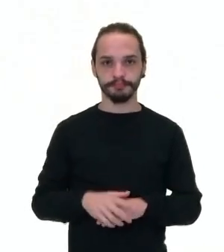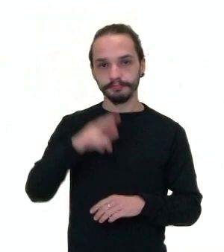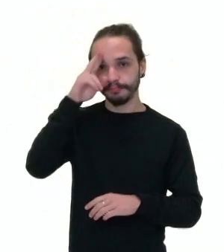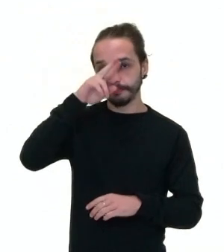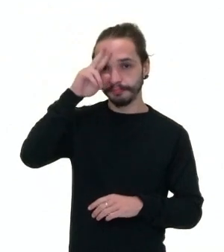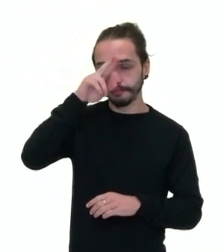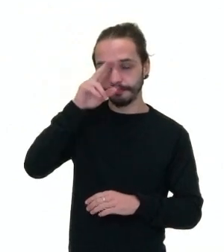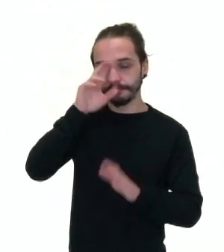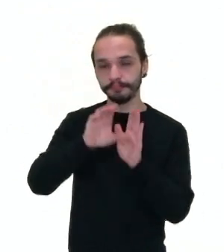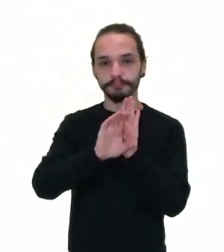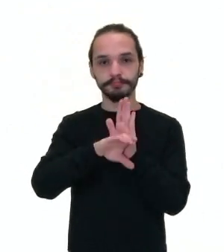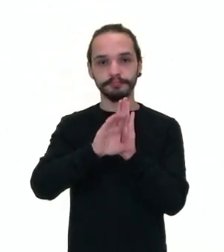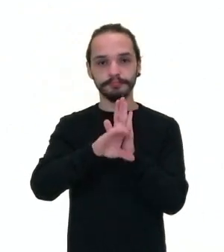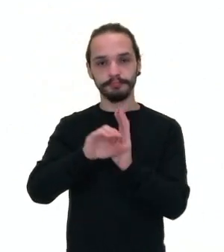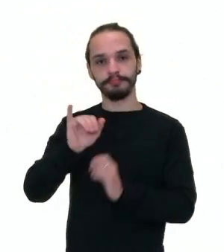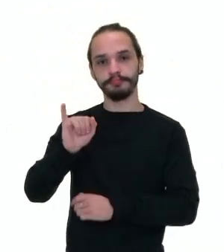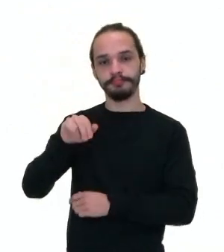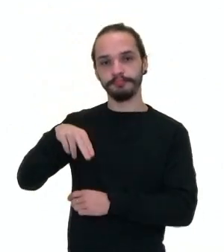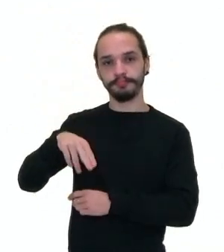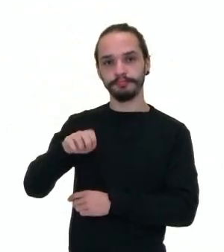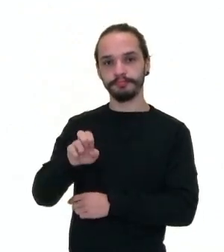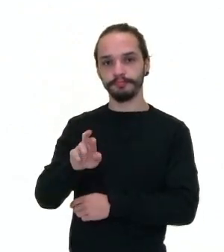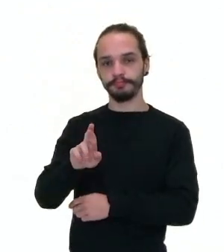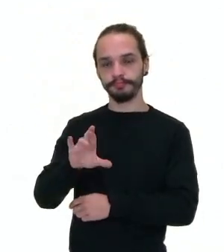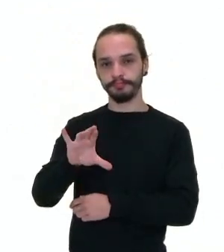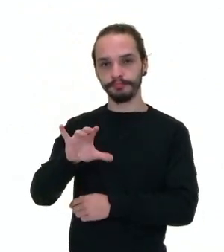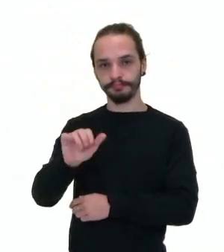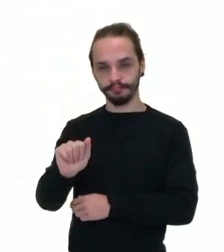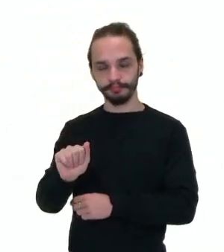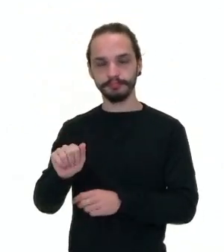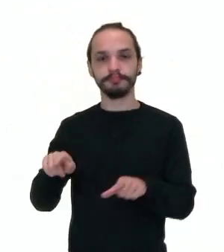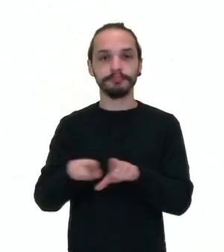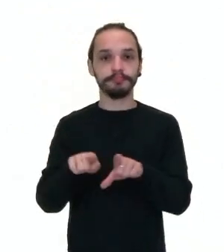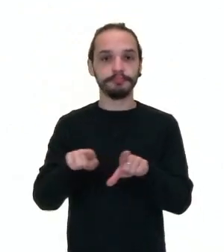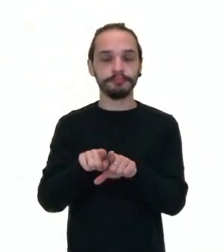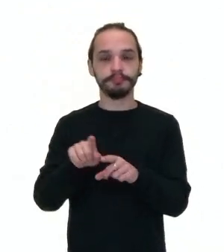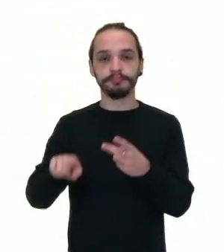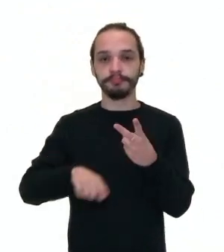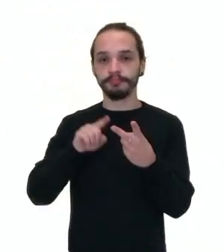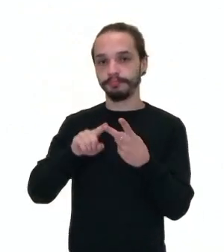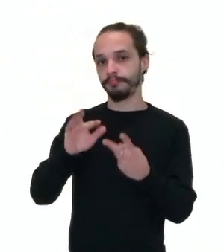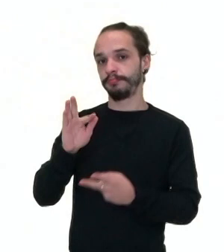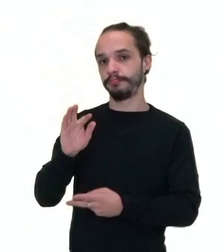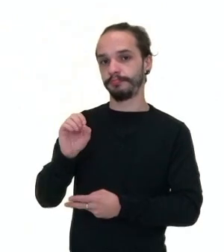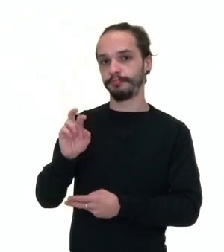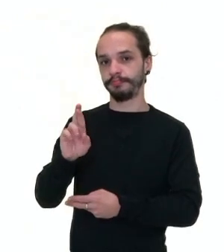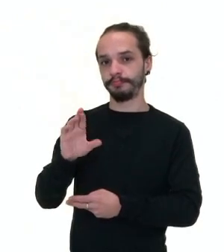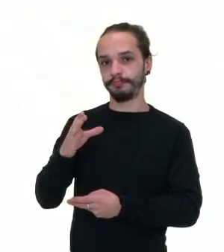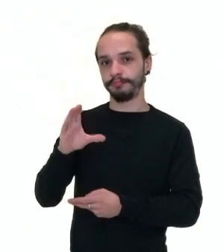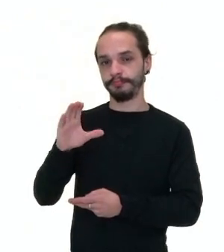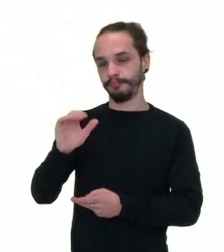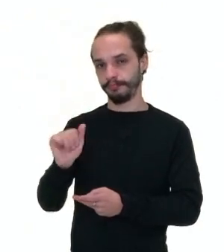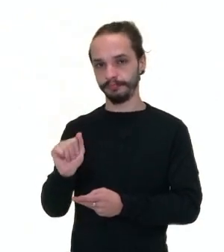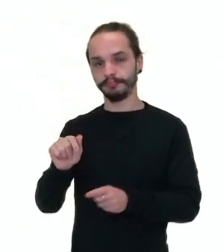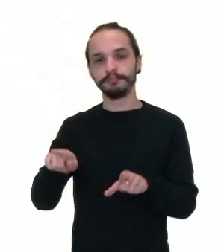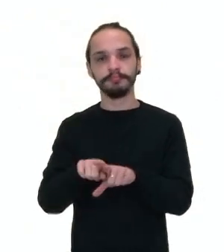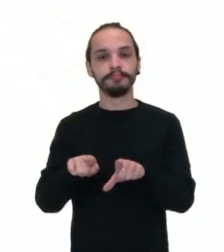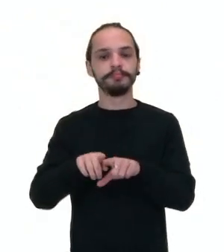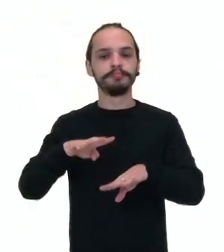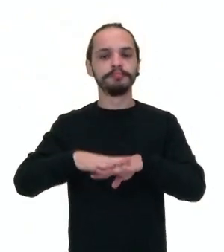de inércia, conceituar a grandeza física força e expressar matematicamente o que é